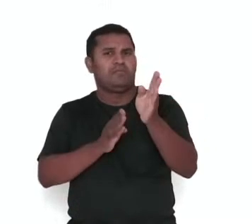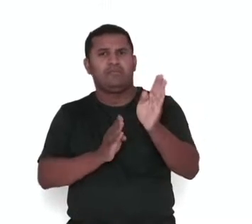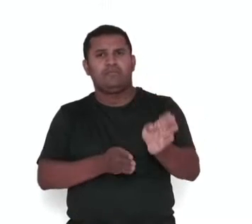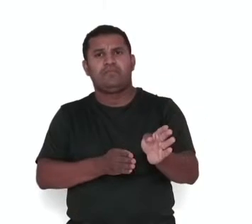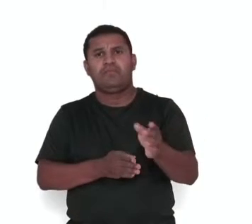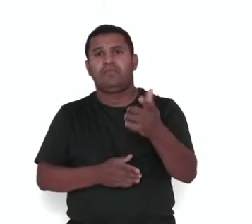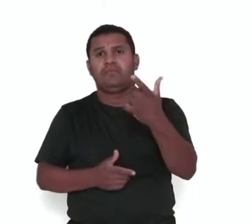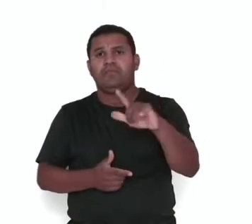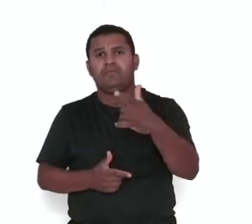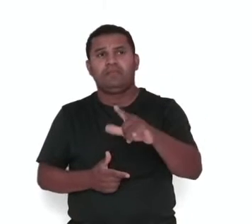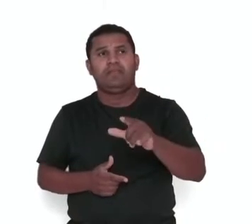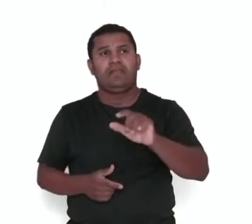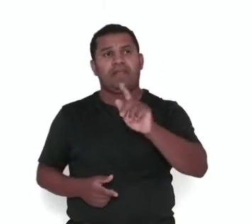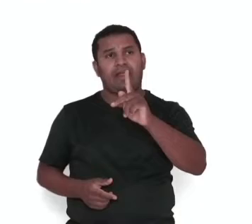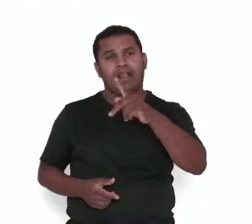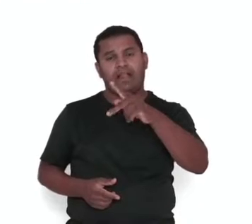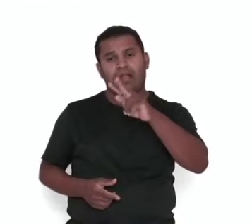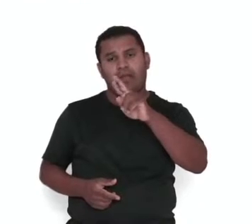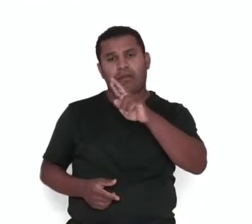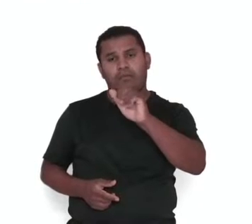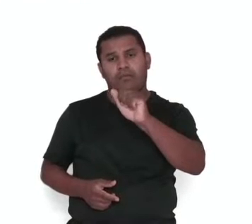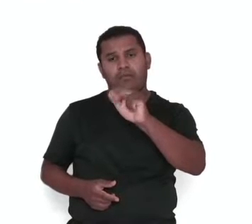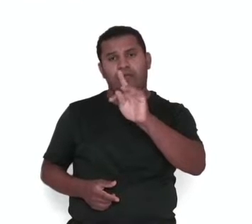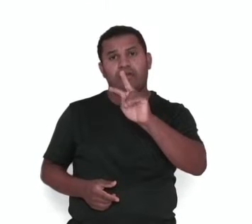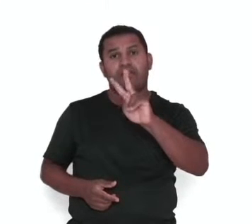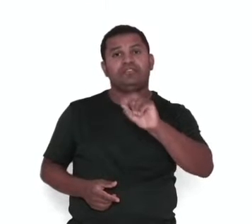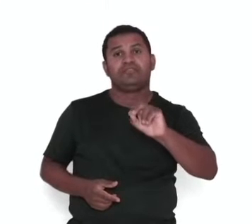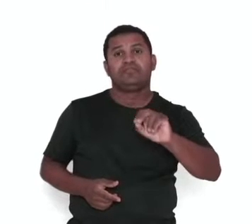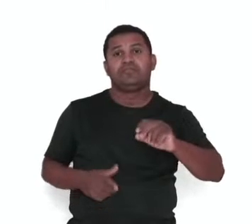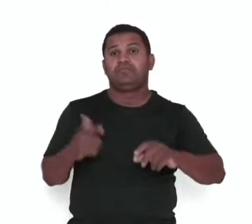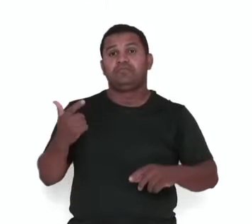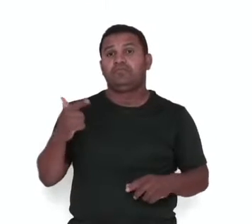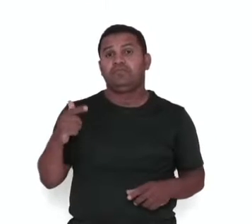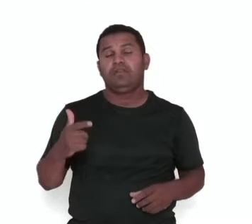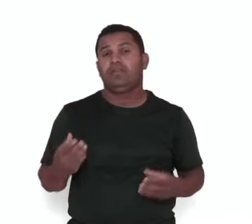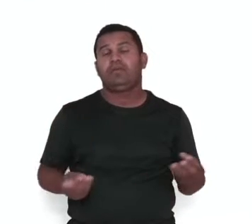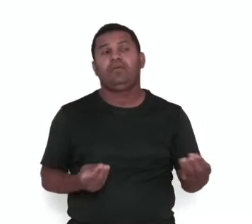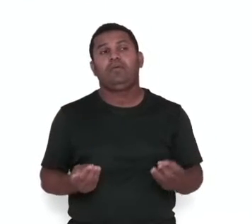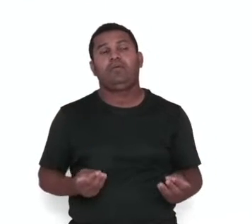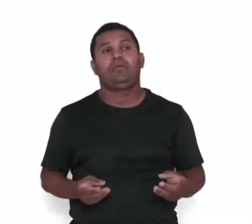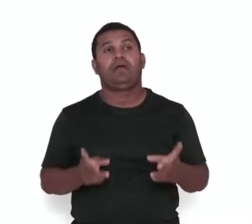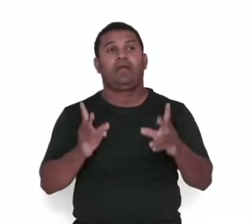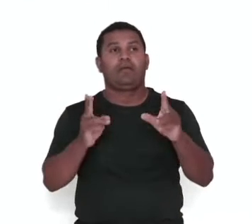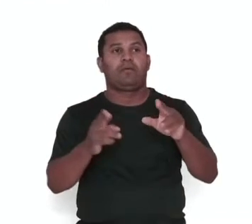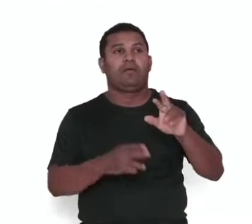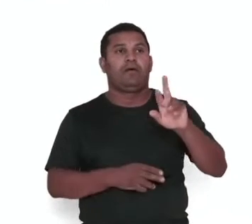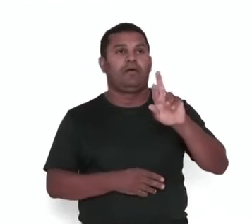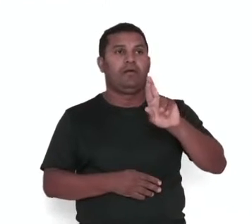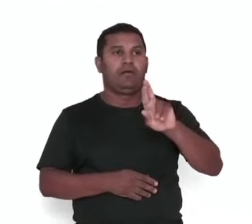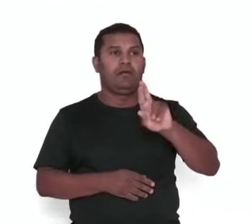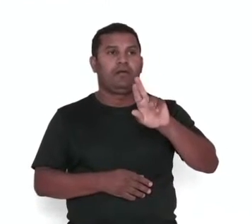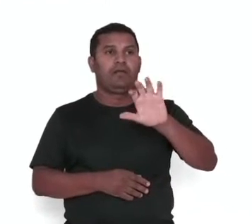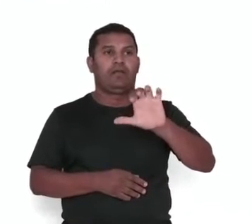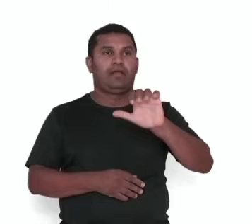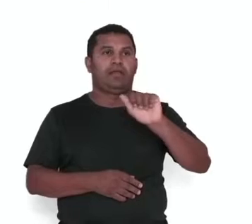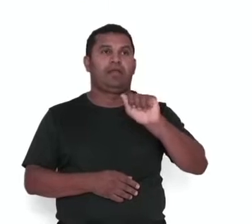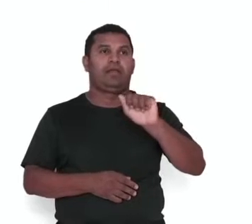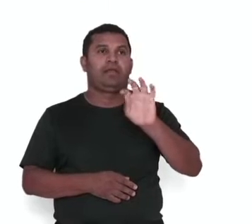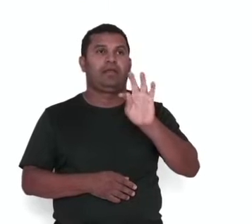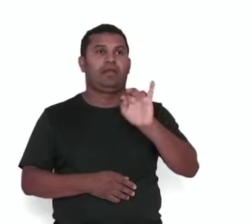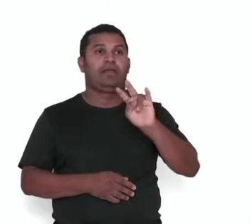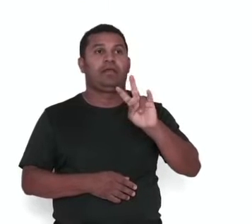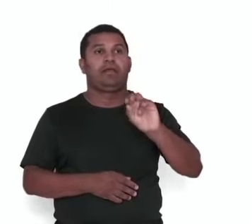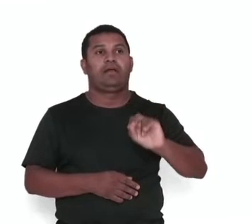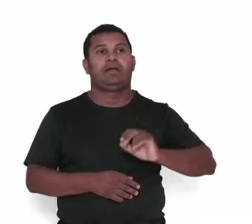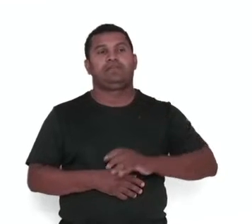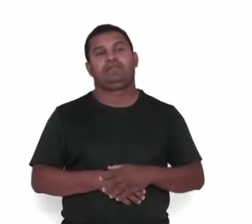ou seja, alguém que reage a partir da ação de uma outra pessoa, pois lhe falta a iniciativa.